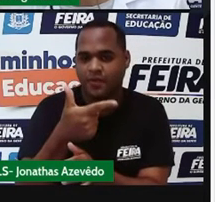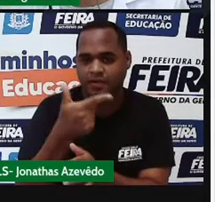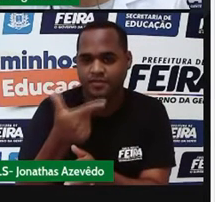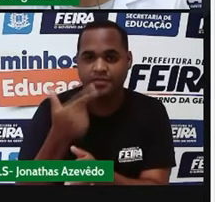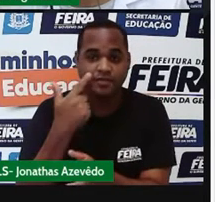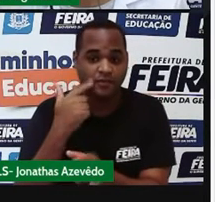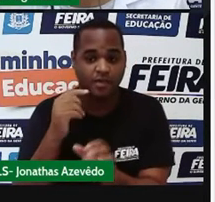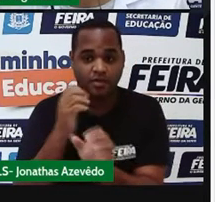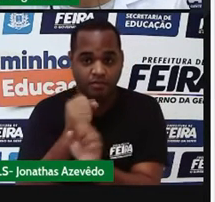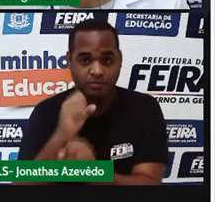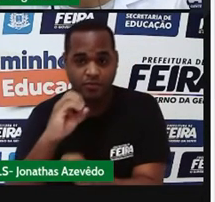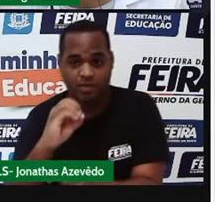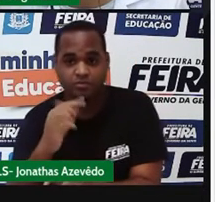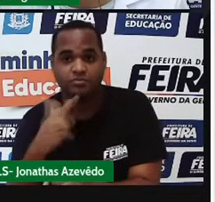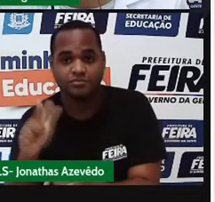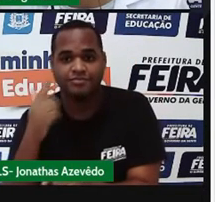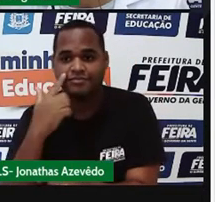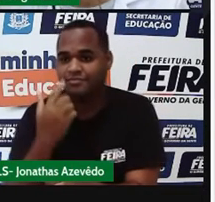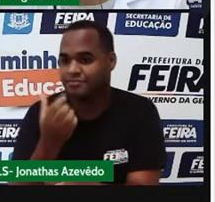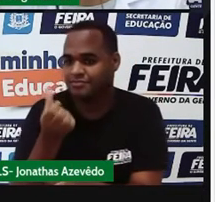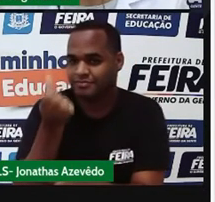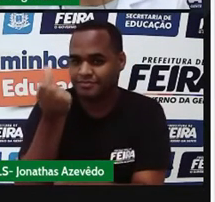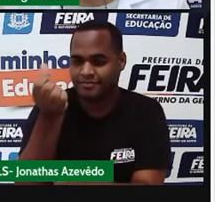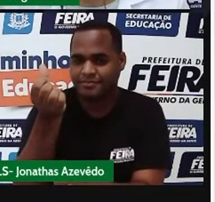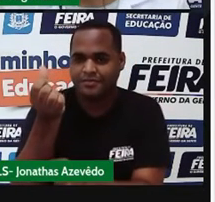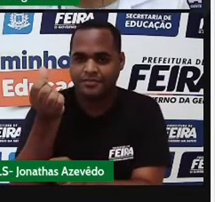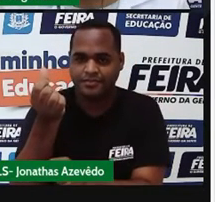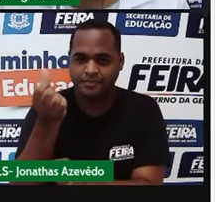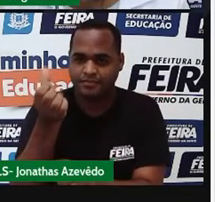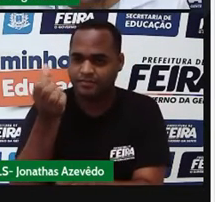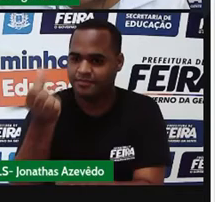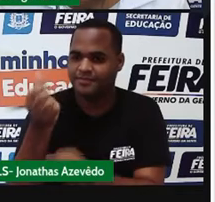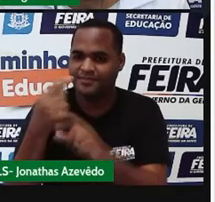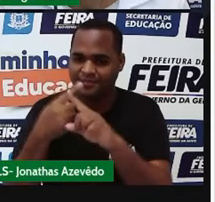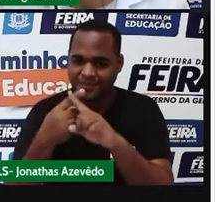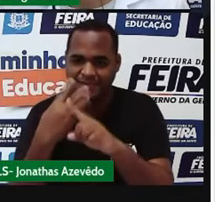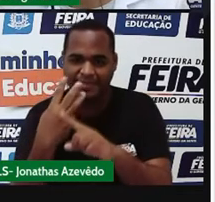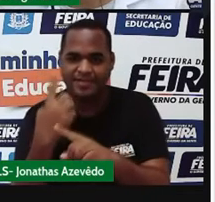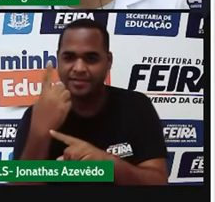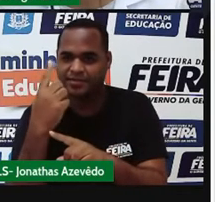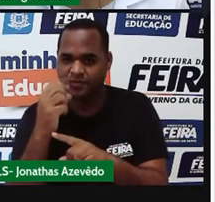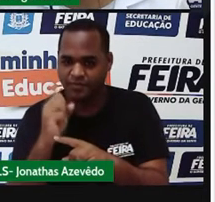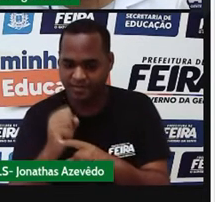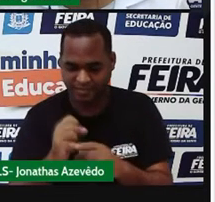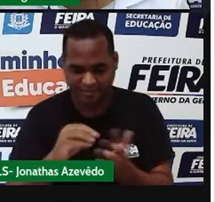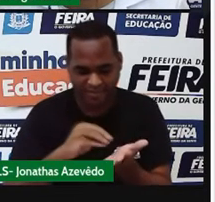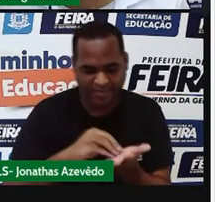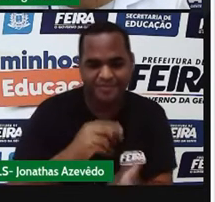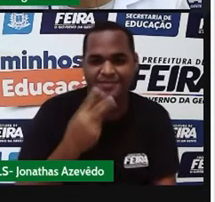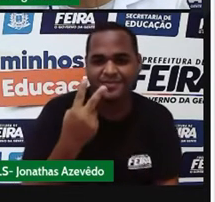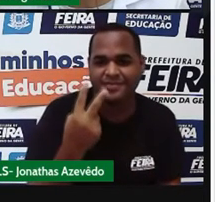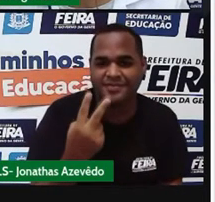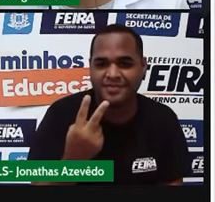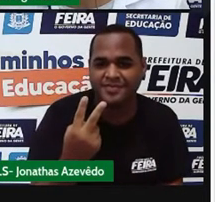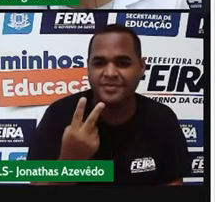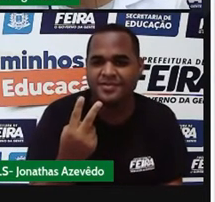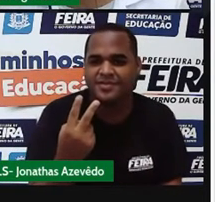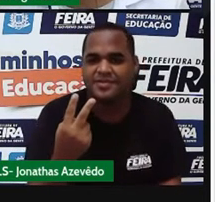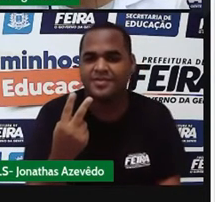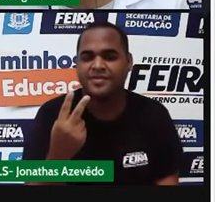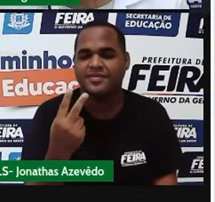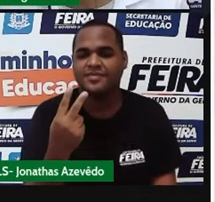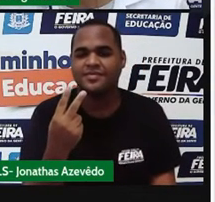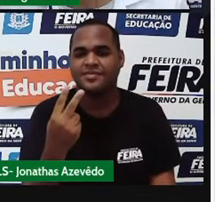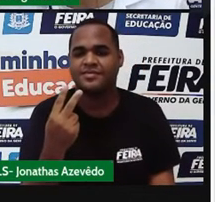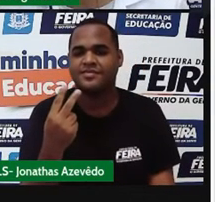vai dar 6 de novo a 6 x 3 18 sobrar dois O que que você